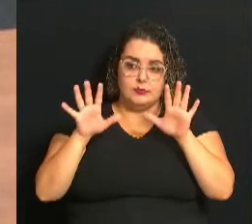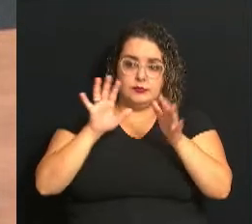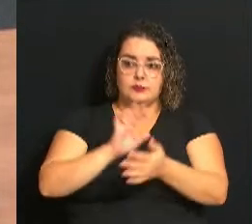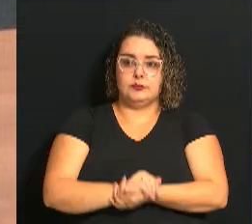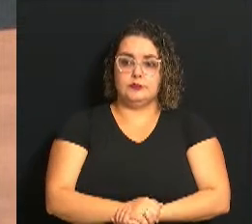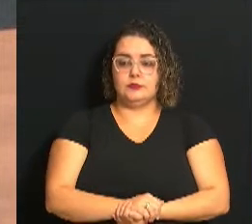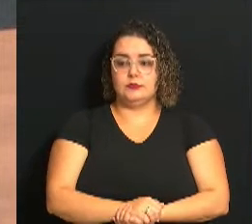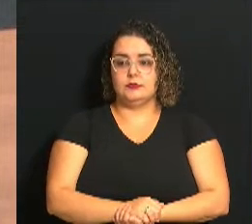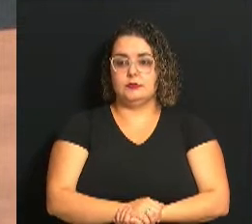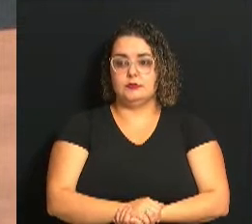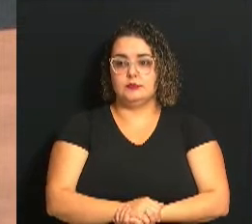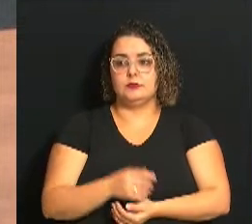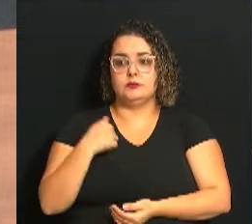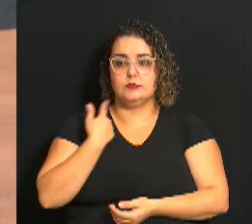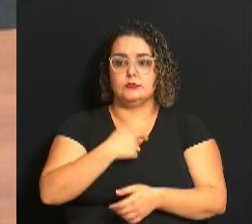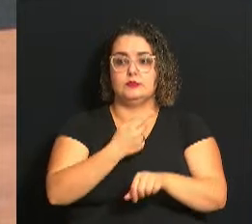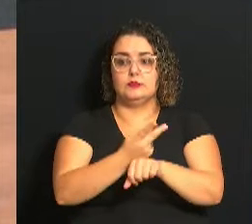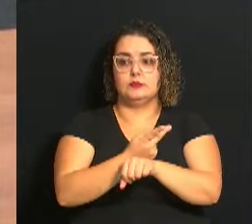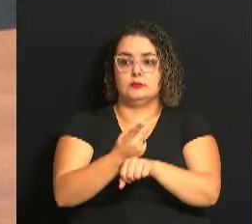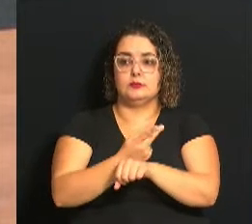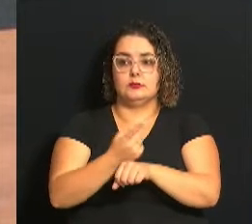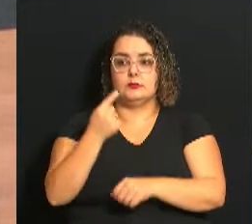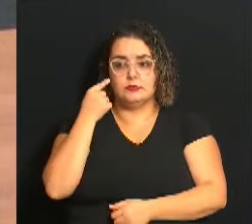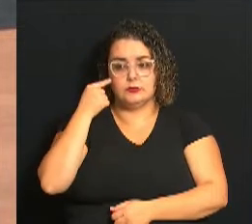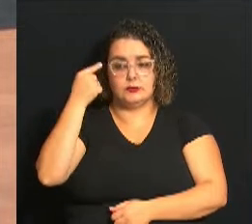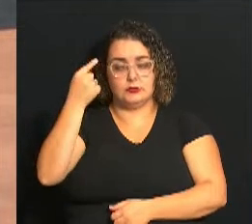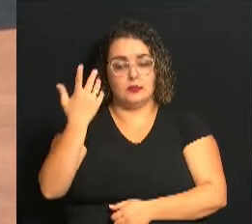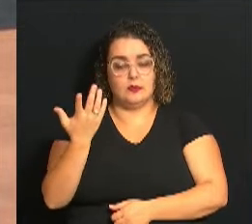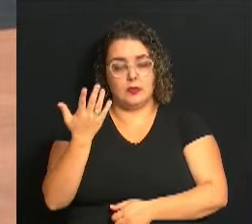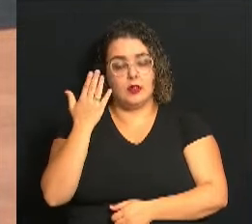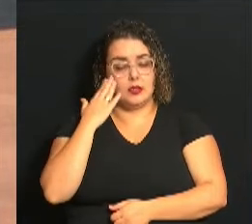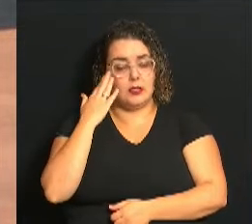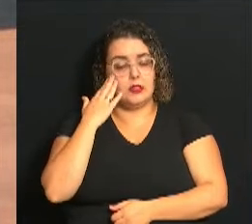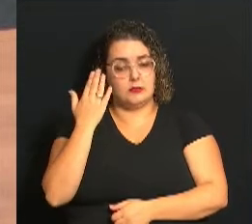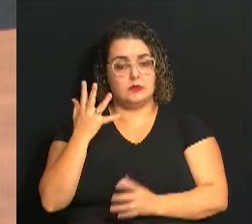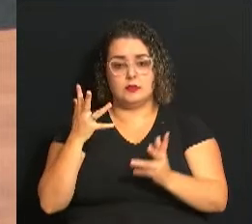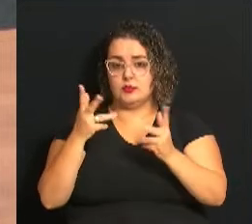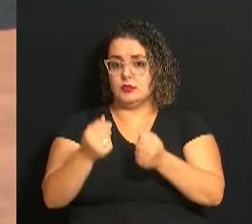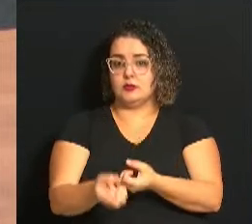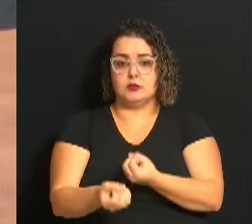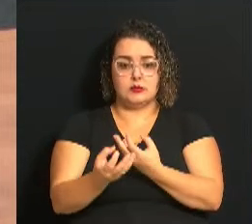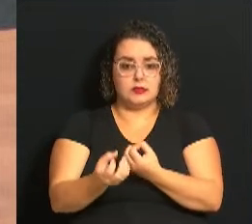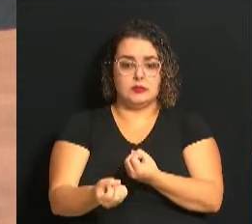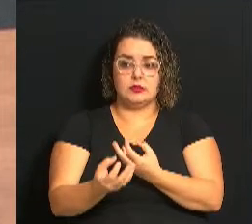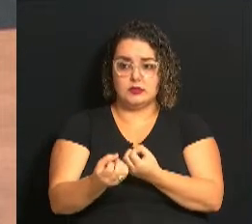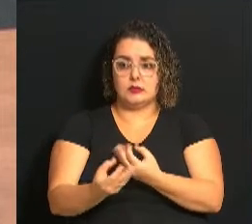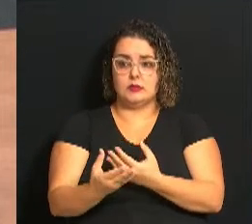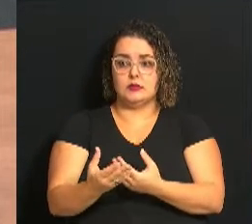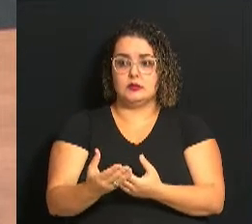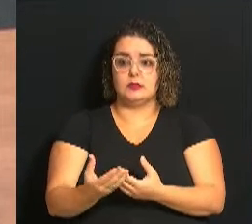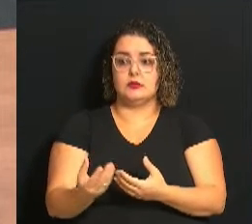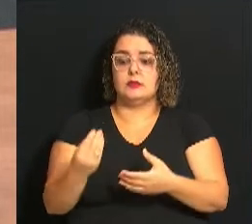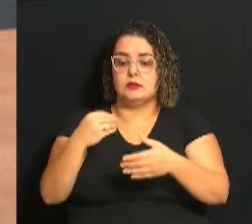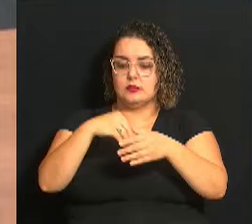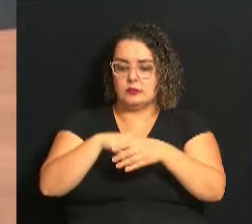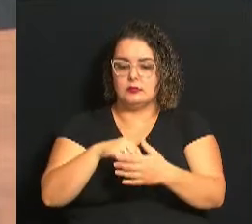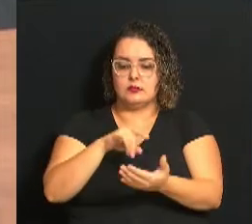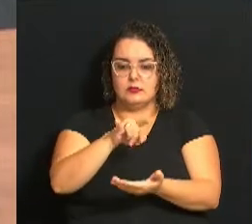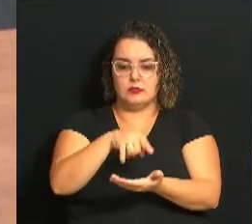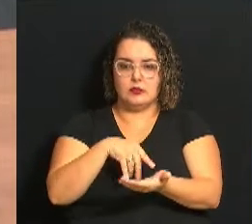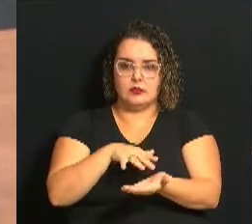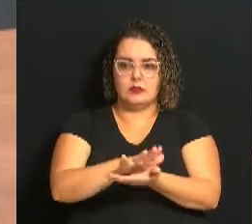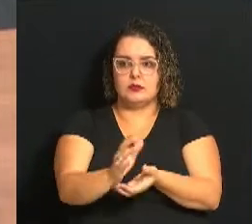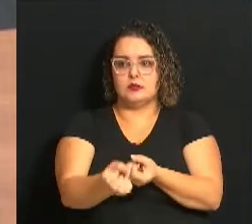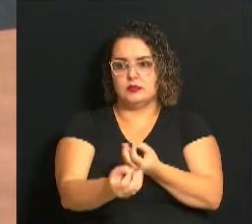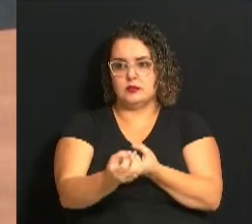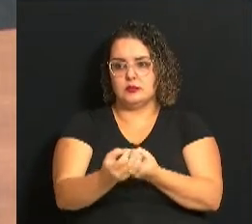Então, nós estamos buscando esse ideal, mas a gente sabe que todas as informações, a serem incluídas numa ficha informativa, a gente estaria